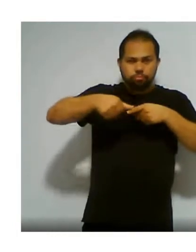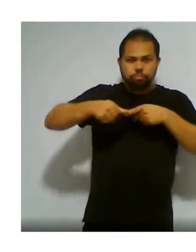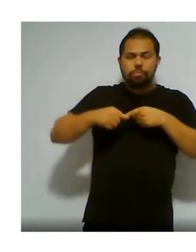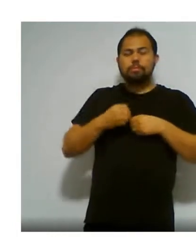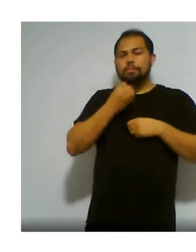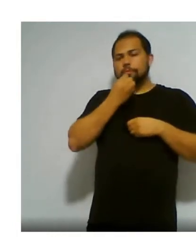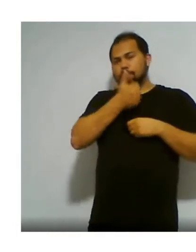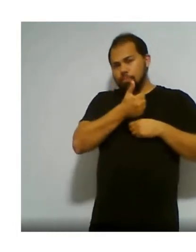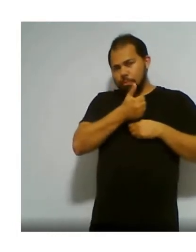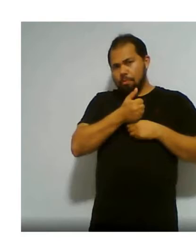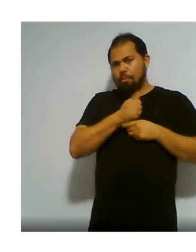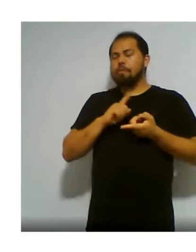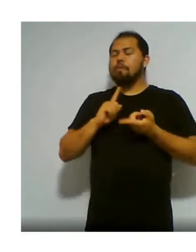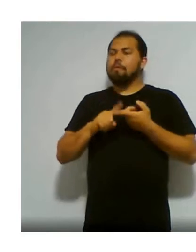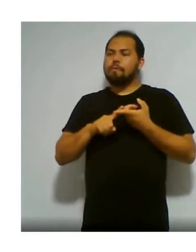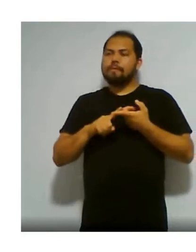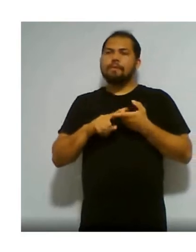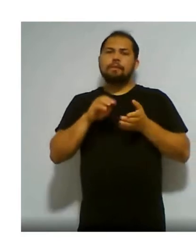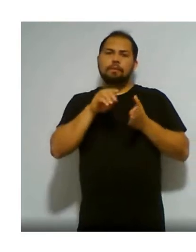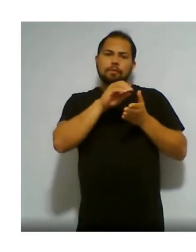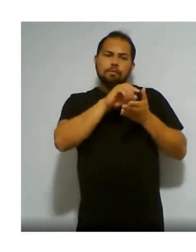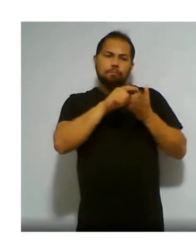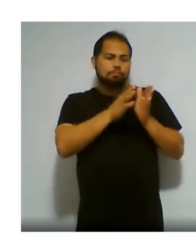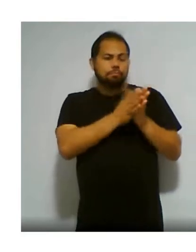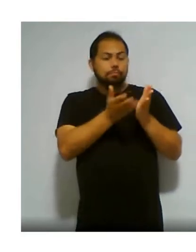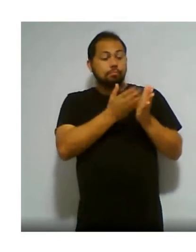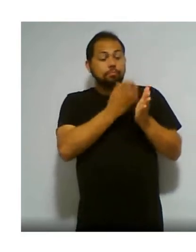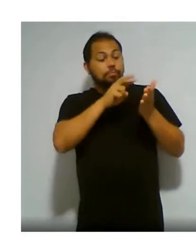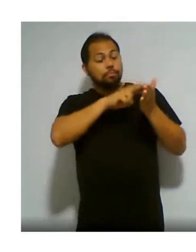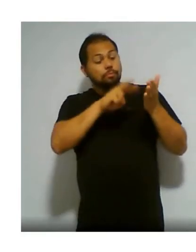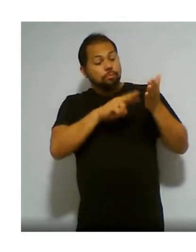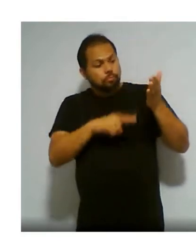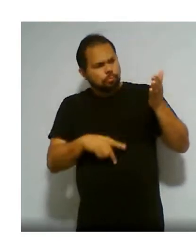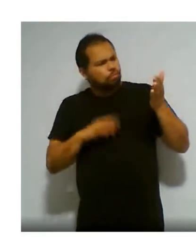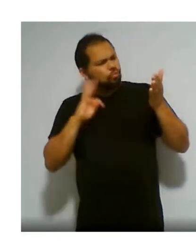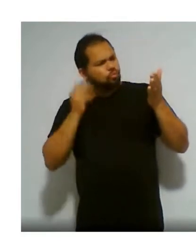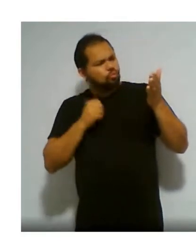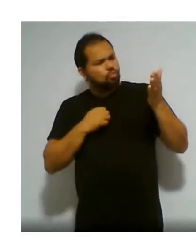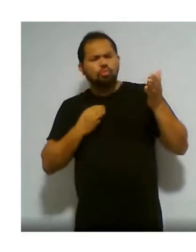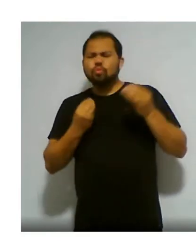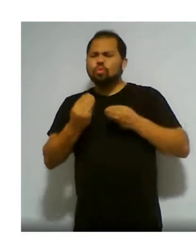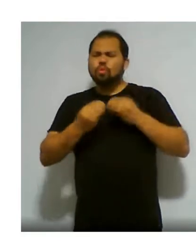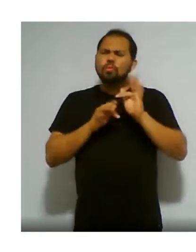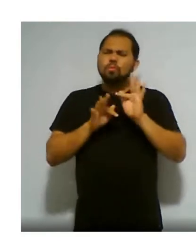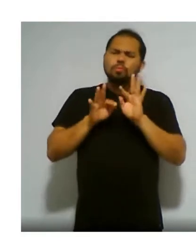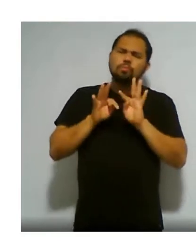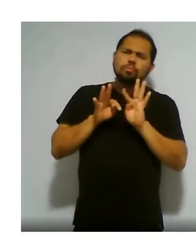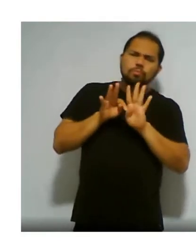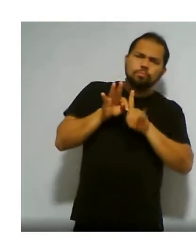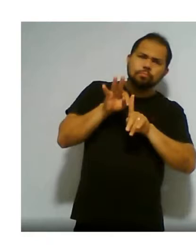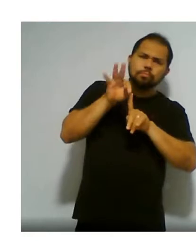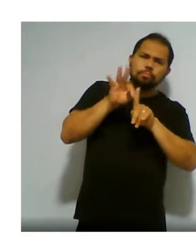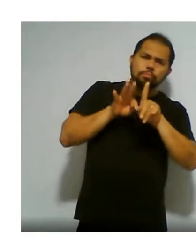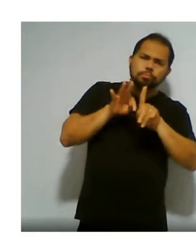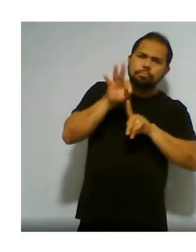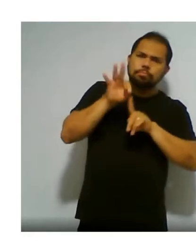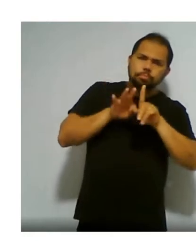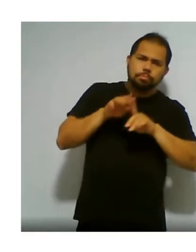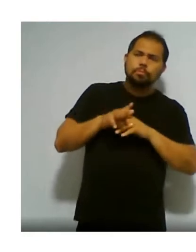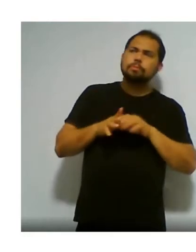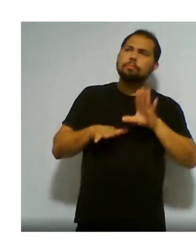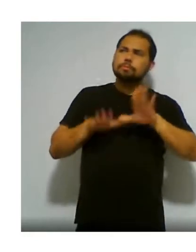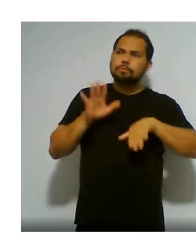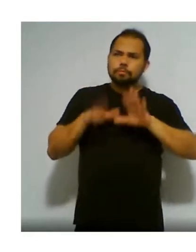Gravidade específica, a condutividade térmica, né? Ou seja, a facilidade em conduzir calor, que é o que a gente quer, o que importa para a gente é que esse valor seja o mais